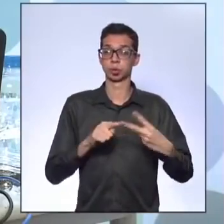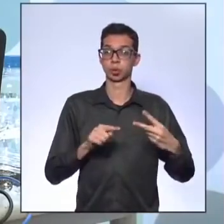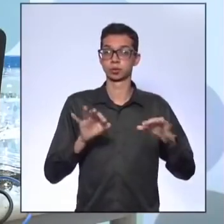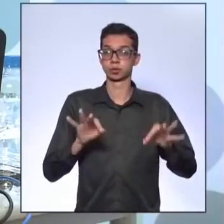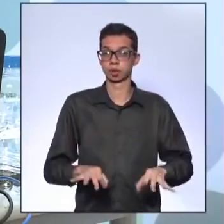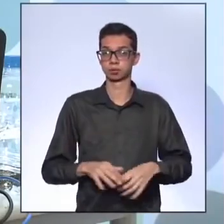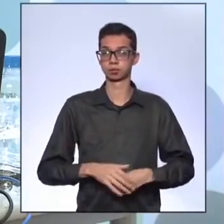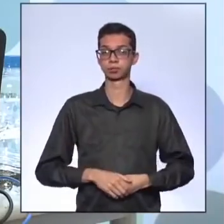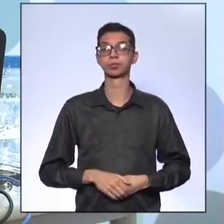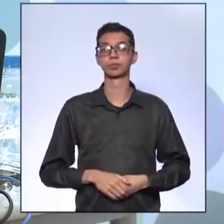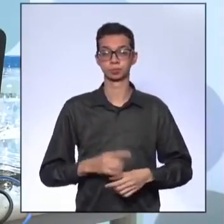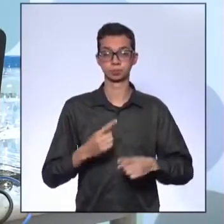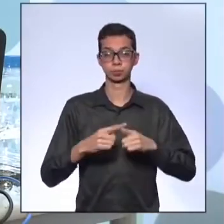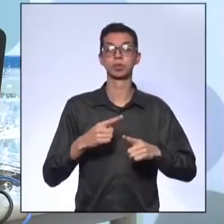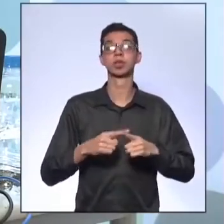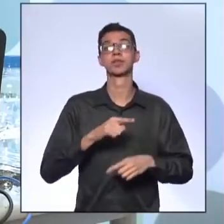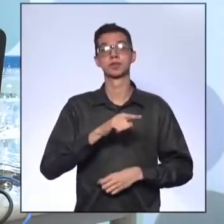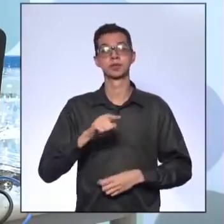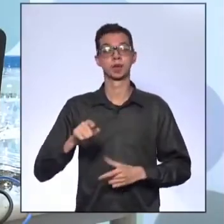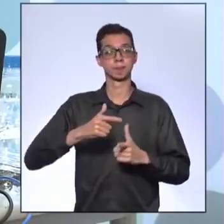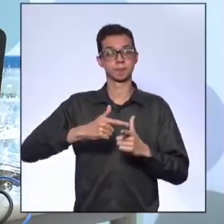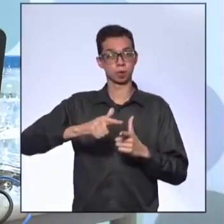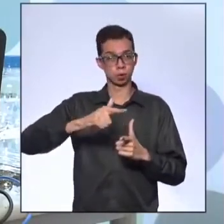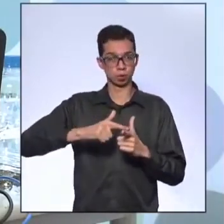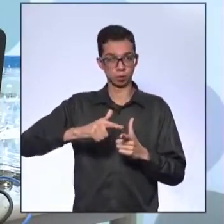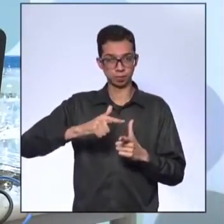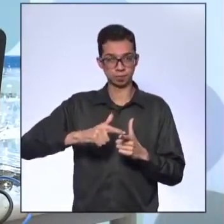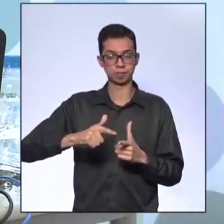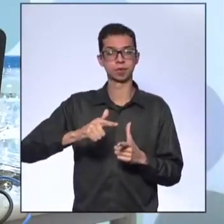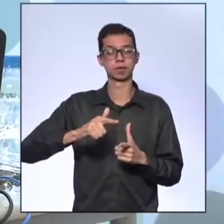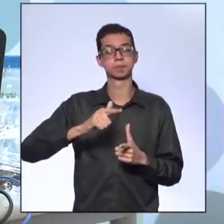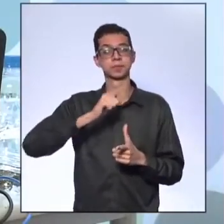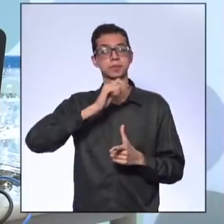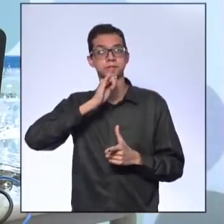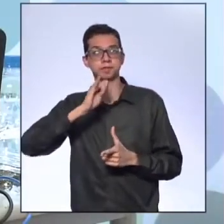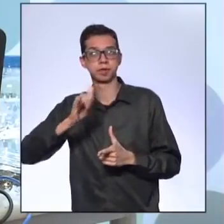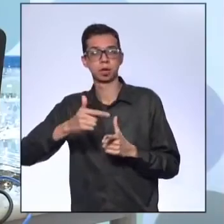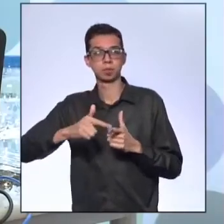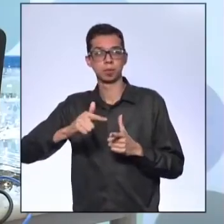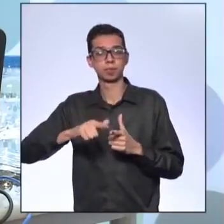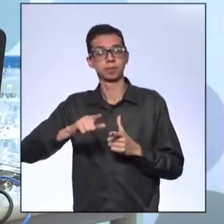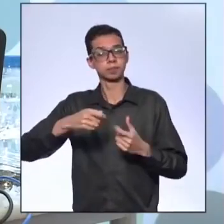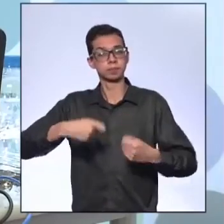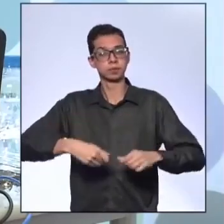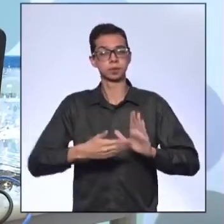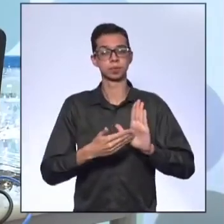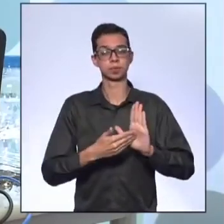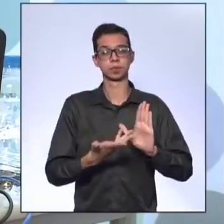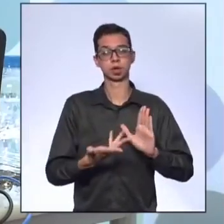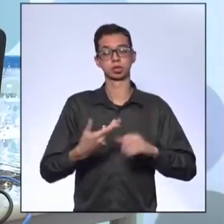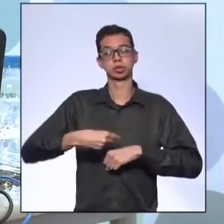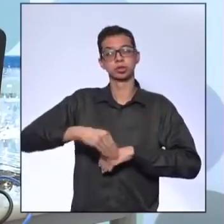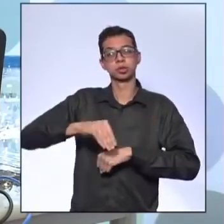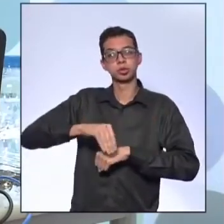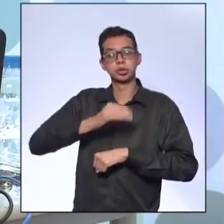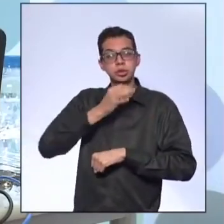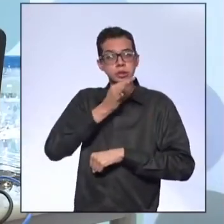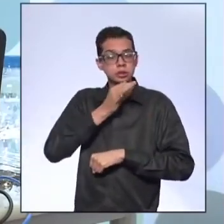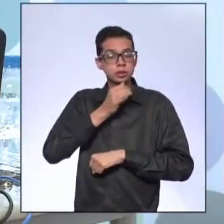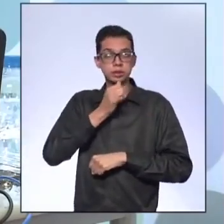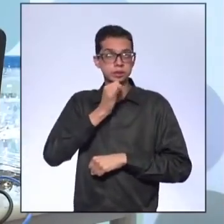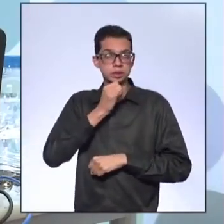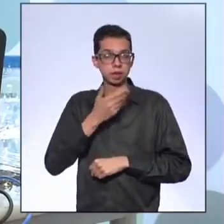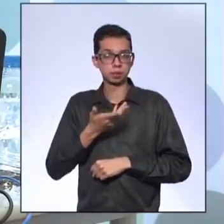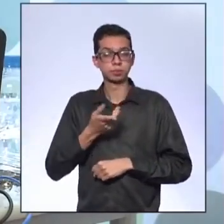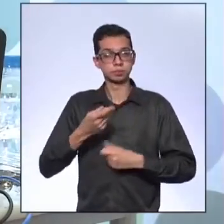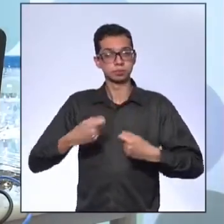você apresenta um problema, você vai lá, apresenta uma questão polêmica, você tem que apresentar uma proposta, uma sugestão, você tem que dar aí uma